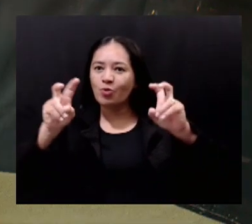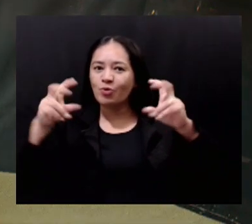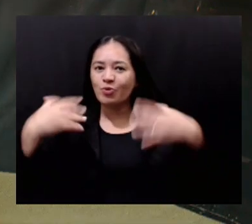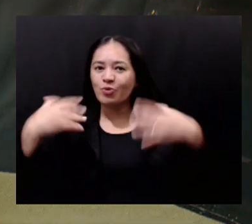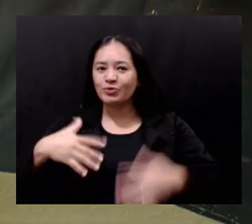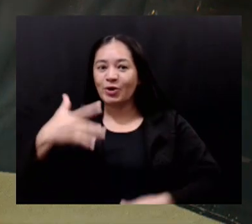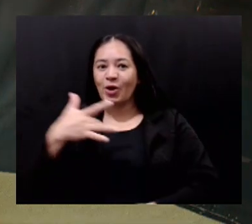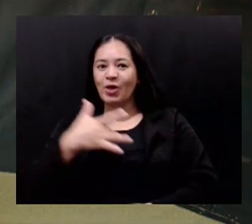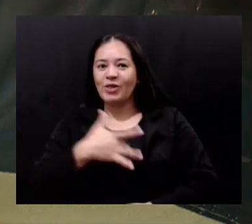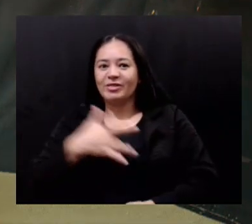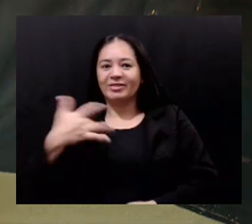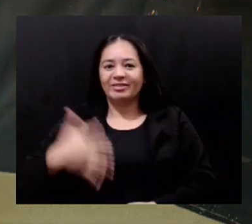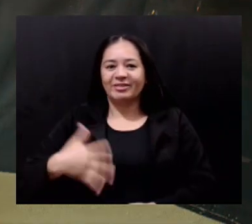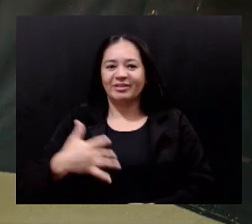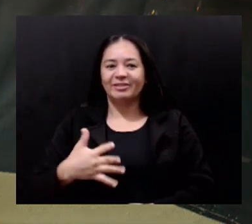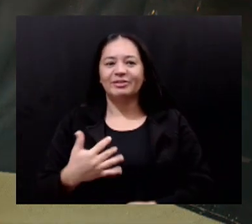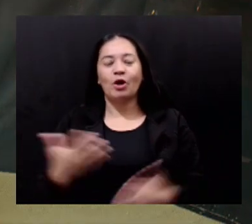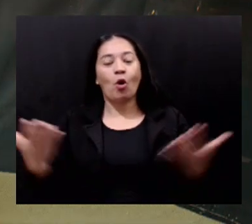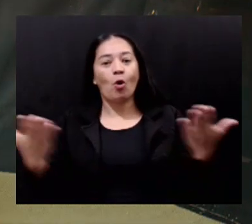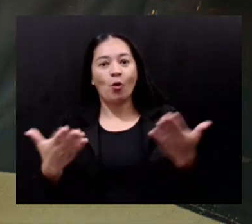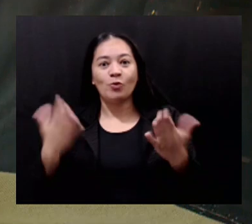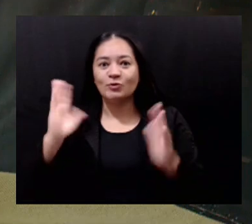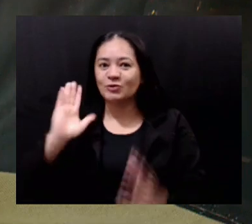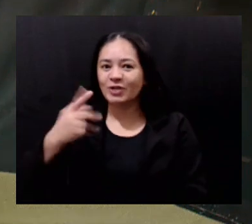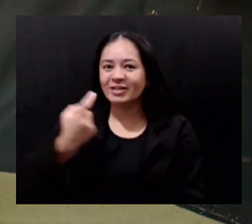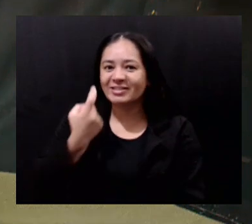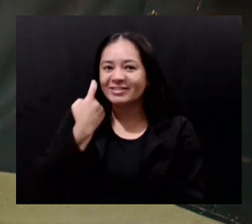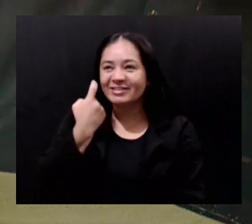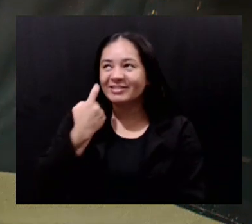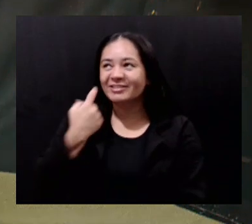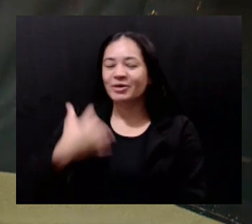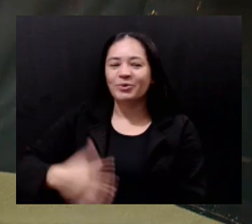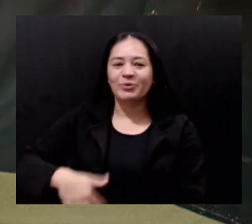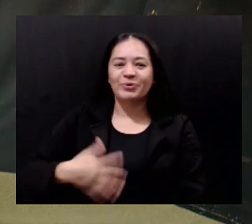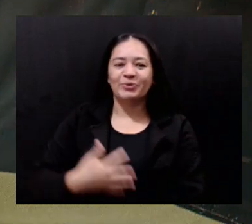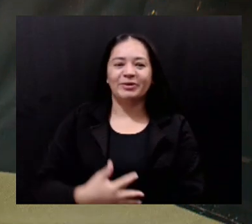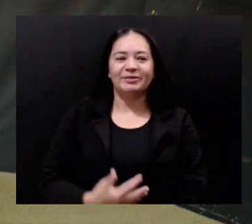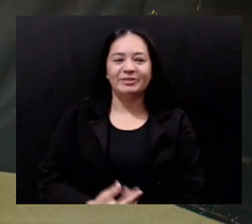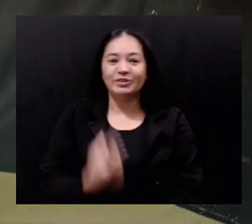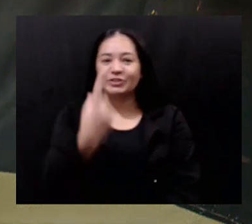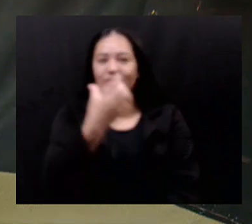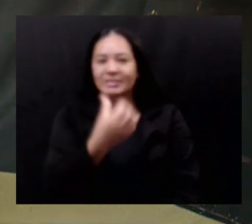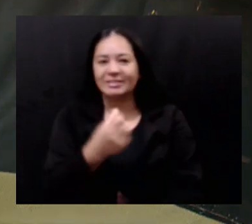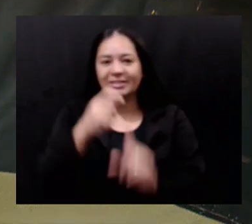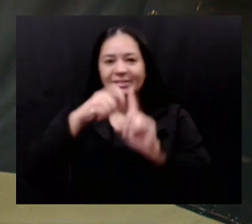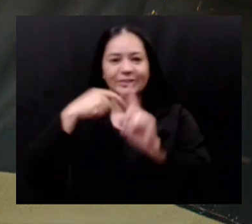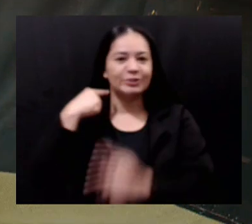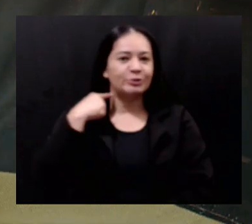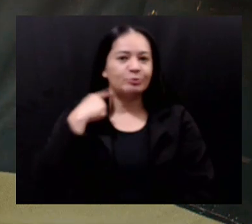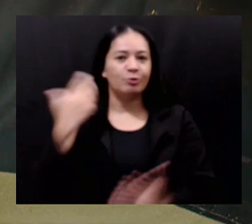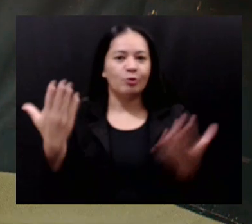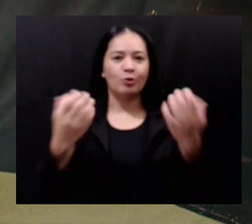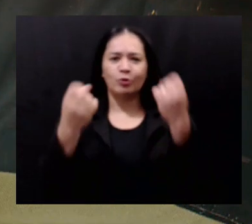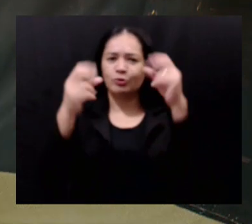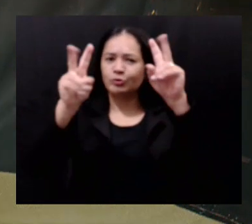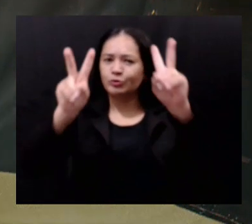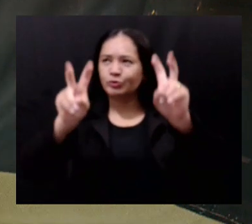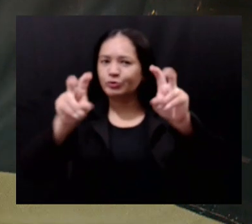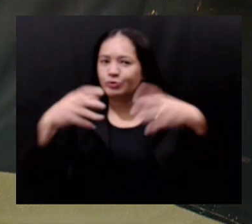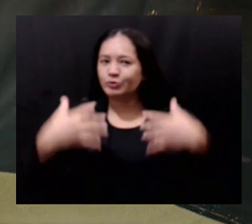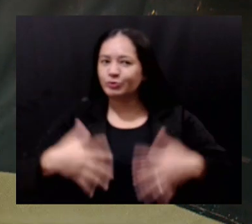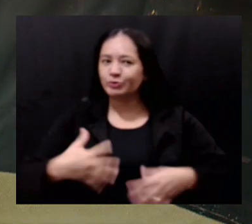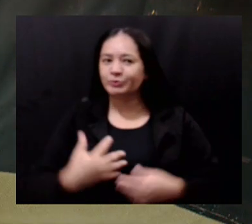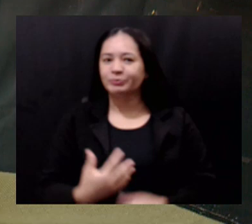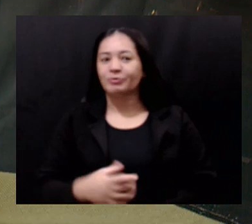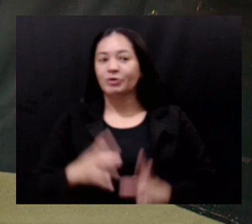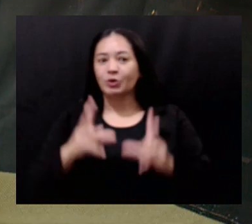Hoje já é sexta-feira, sextamos, 16 de maio. Hoje nós vamos falar sobre um assunto que todo mundo valoriza,